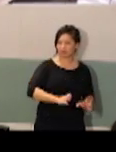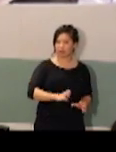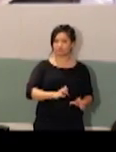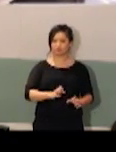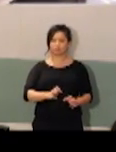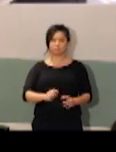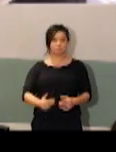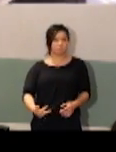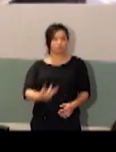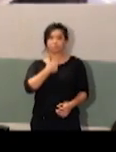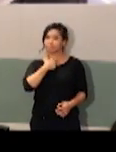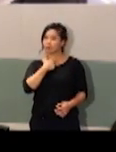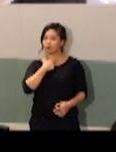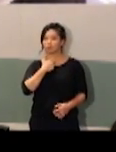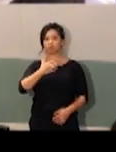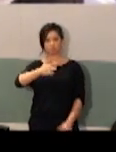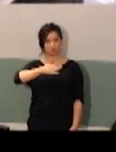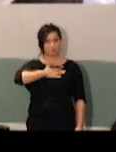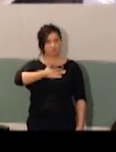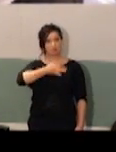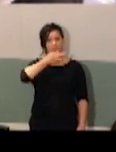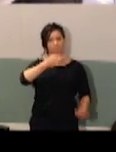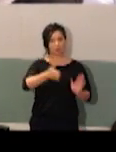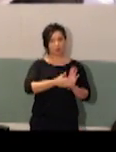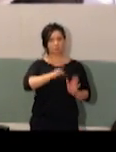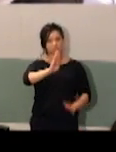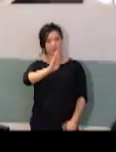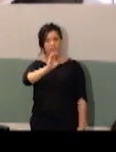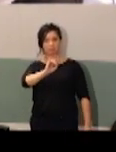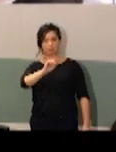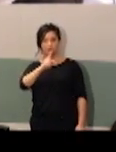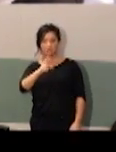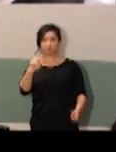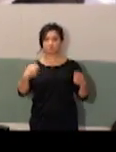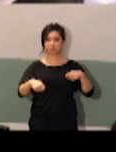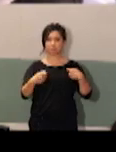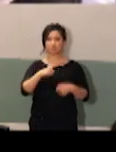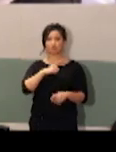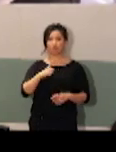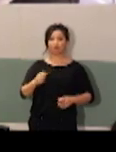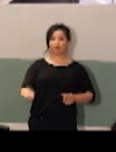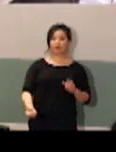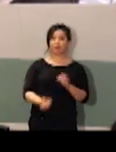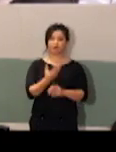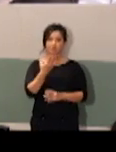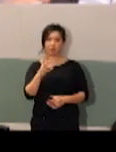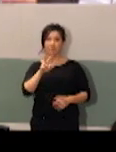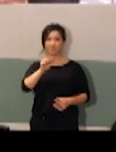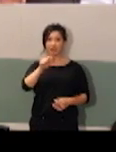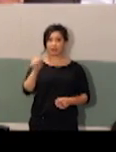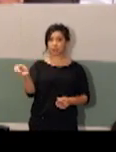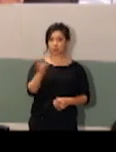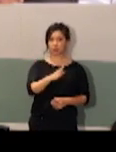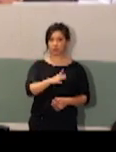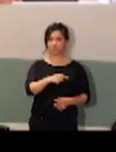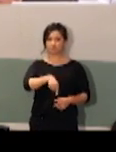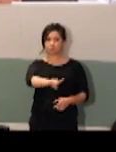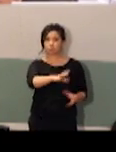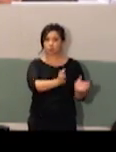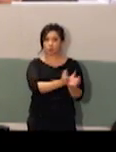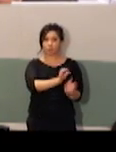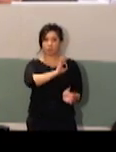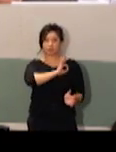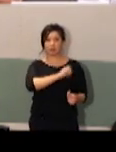uma nova função. Aqueles policiais que ficam lá prontos para reprimir os movimentos